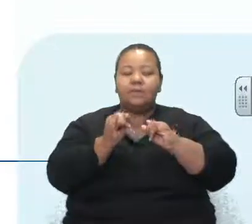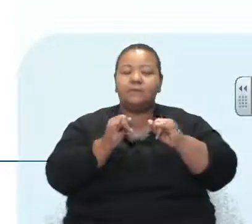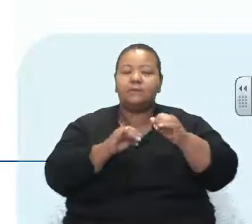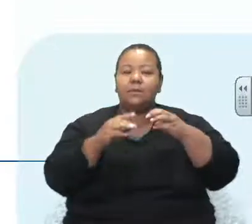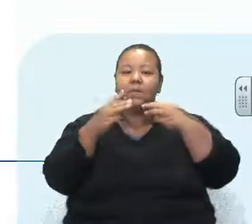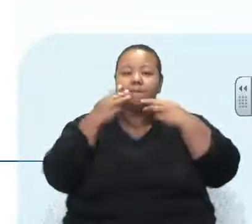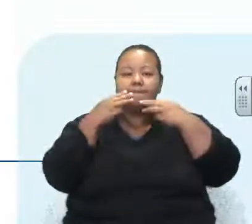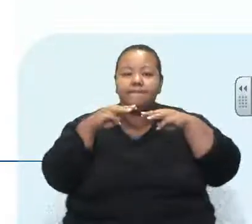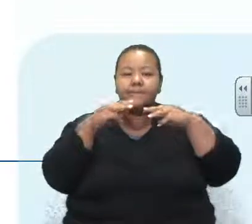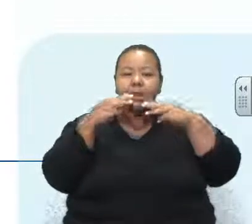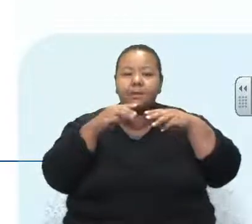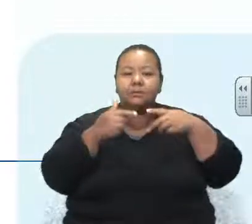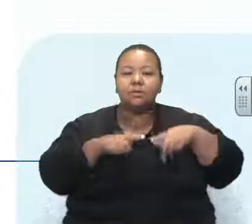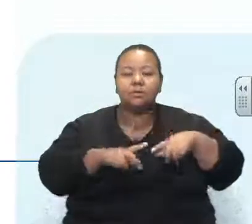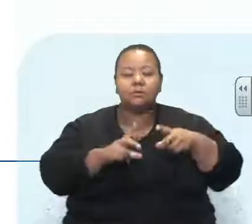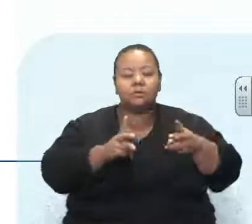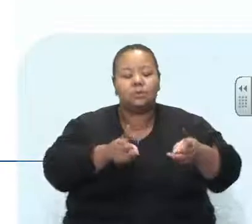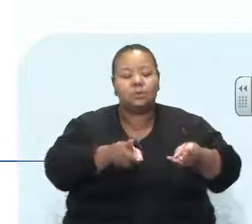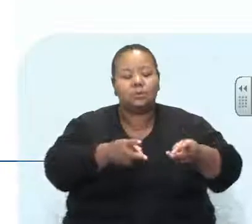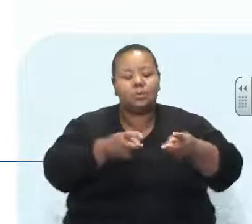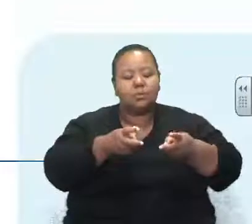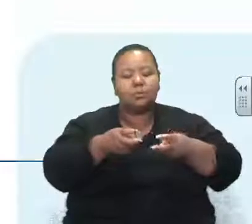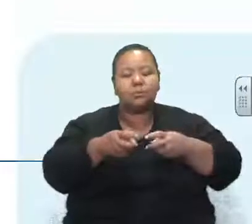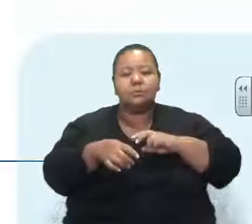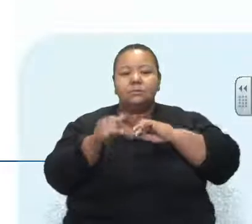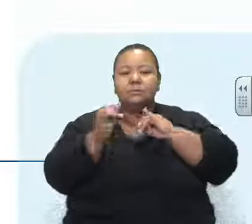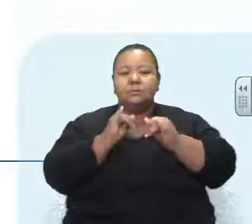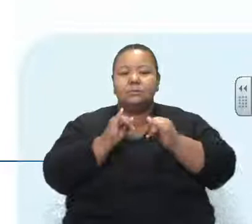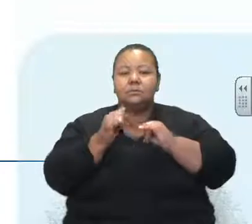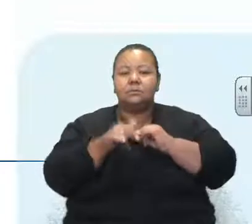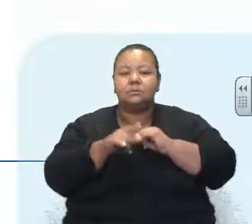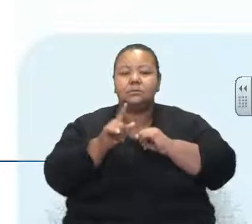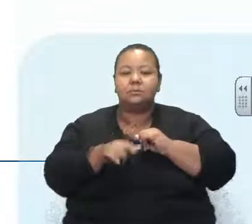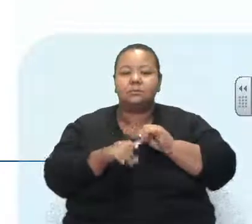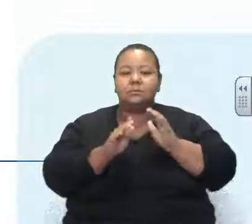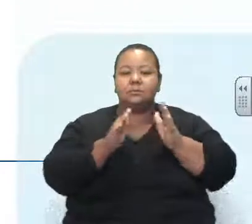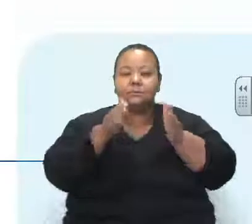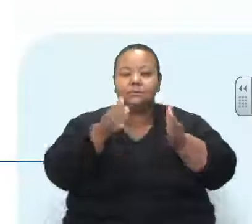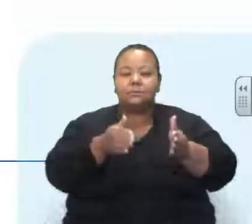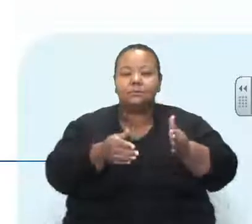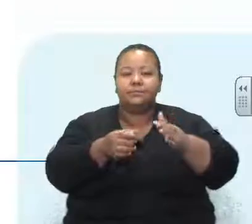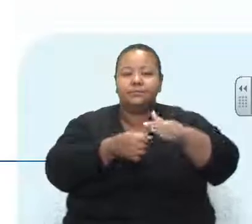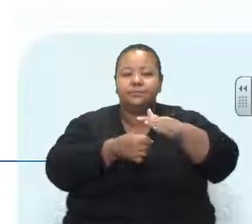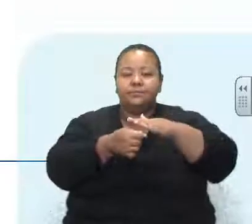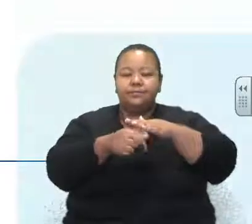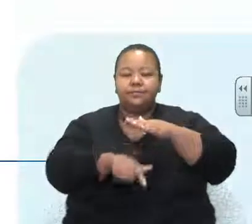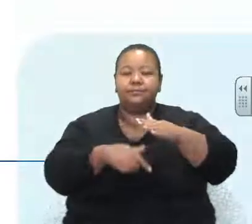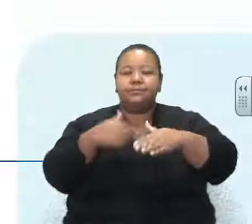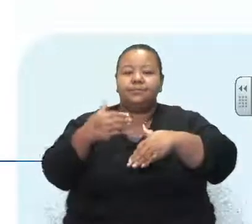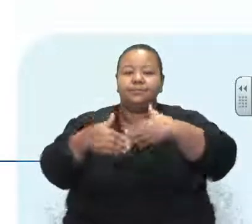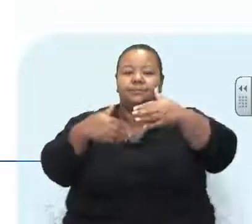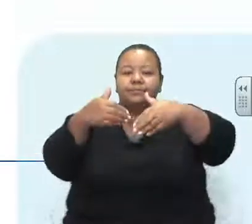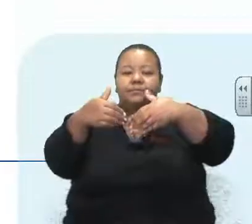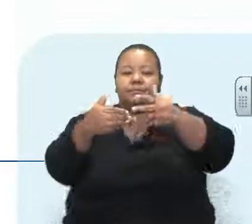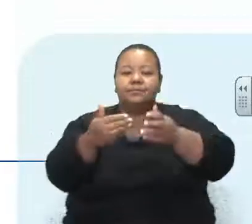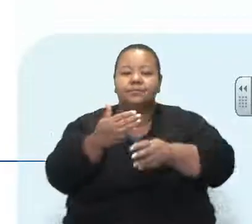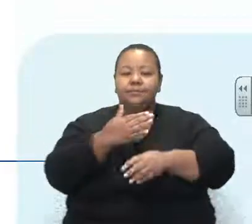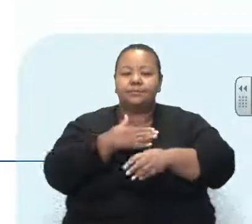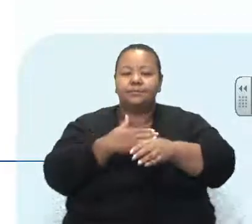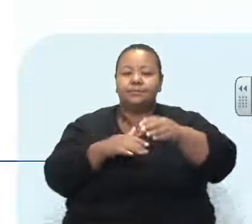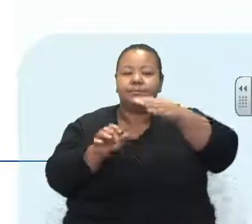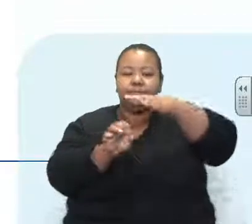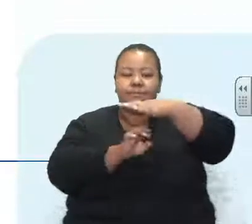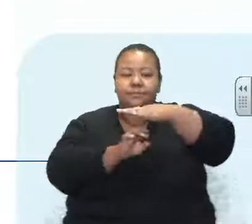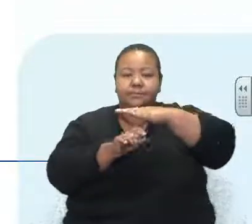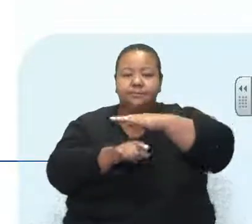vai coletar todas ali as informações de nicho de mercado, de desenvolvimento da minha empresa